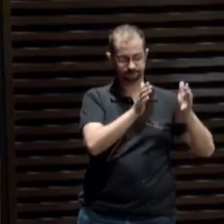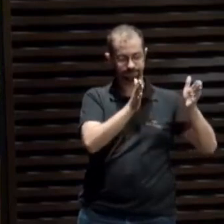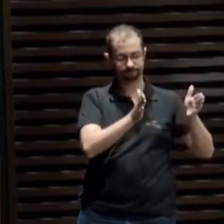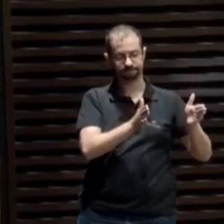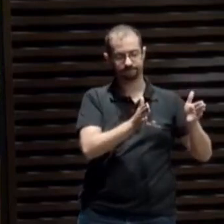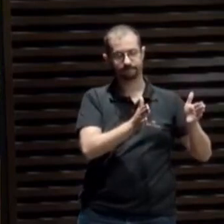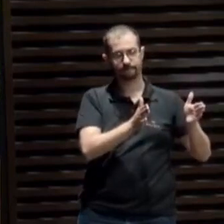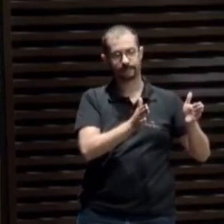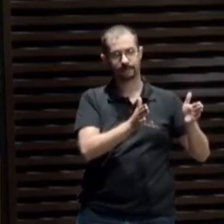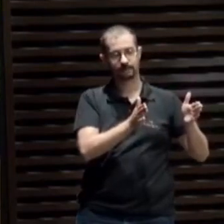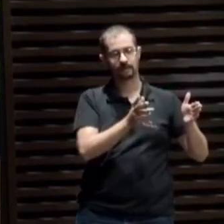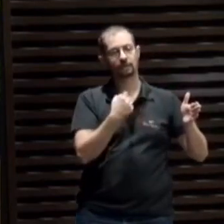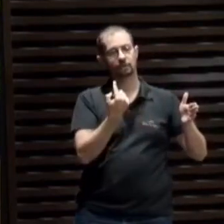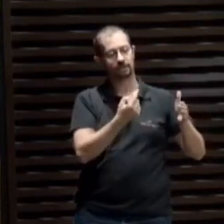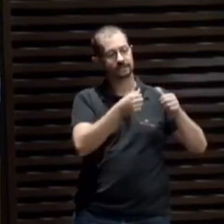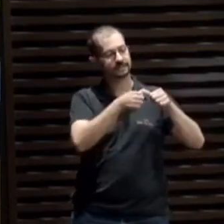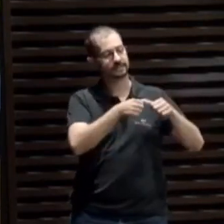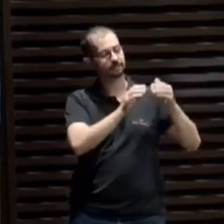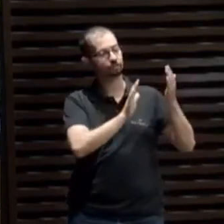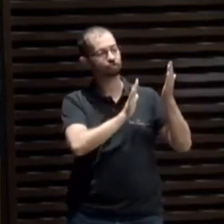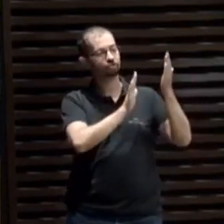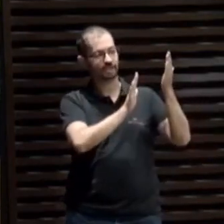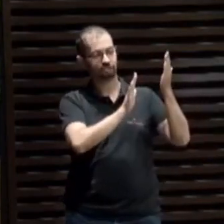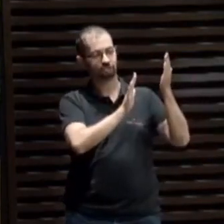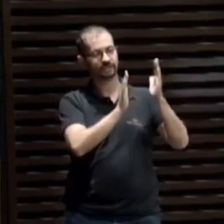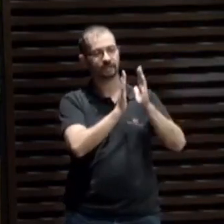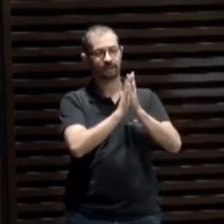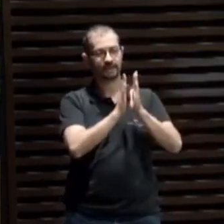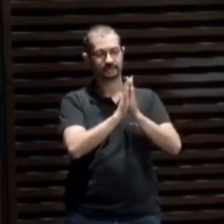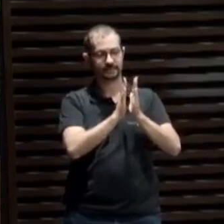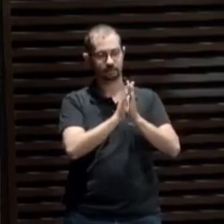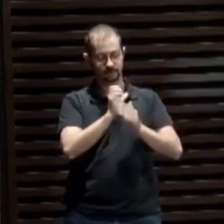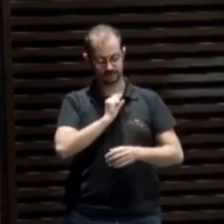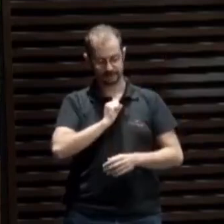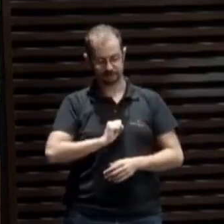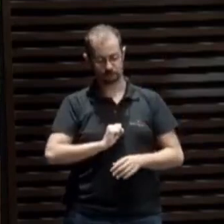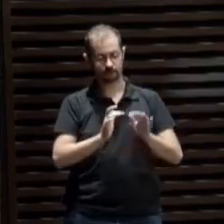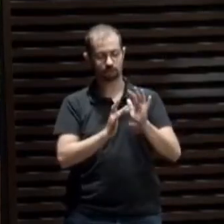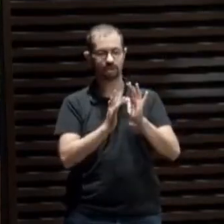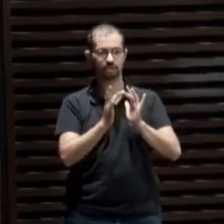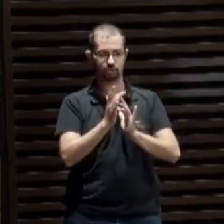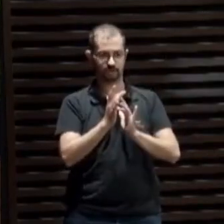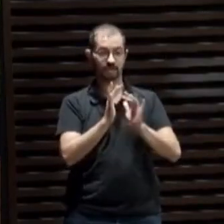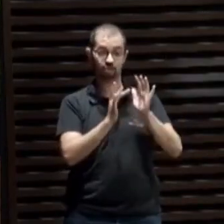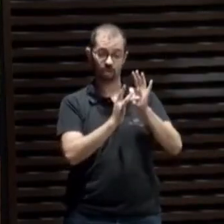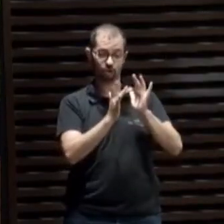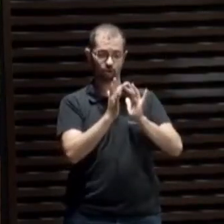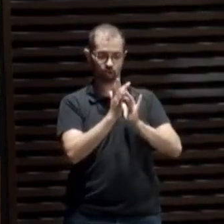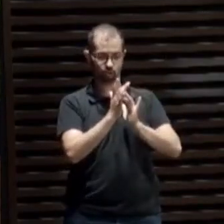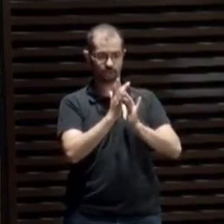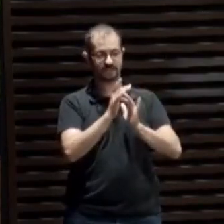Nós estamos diante da oração sacerdotal de Jesus, como o nosso sumo